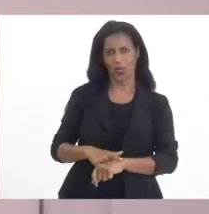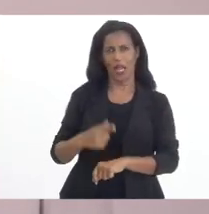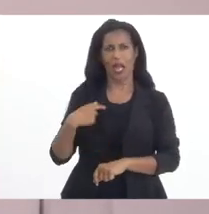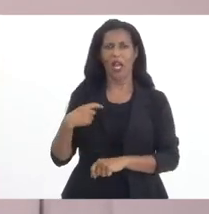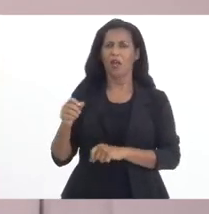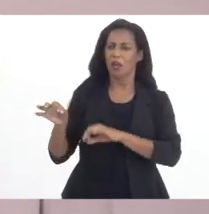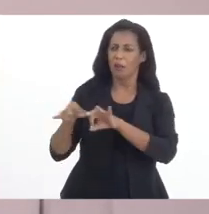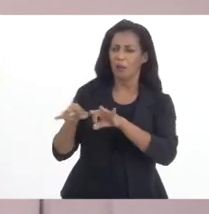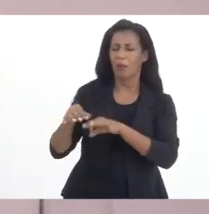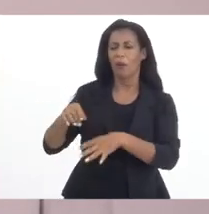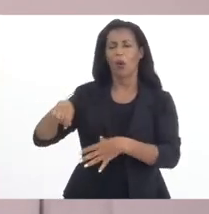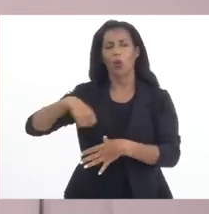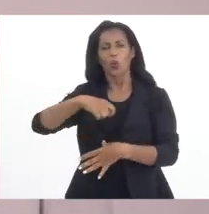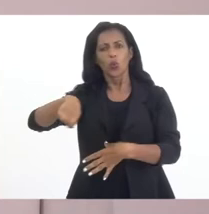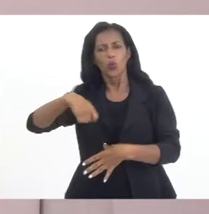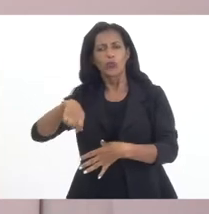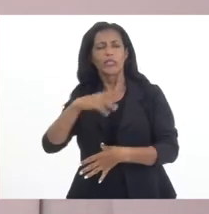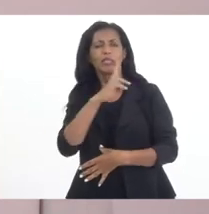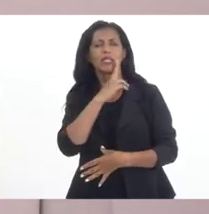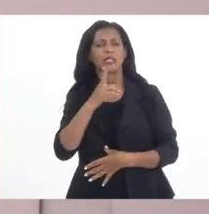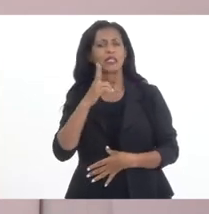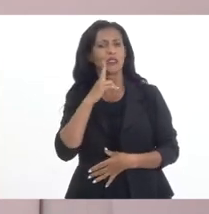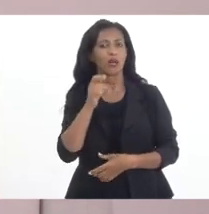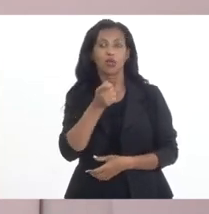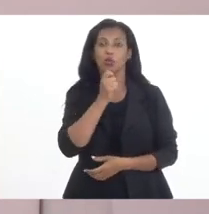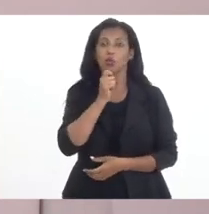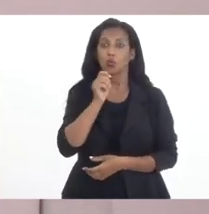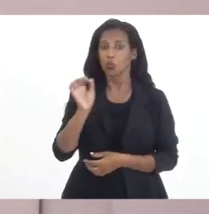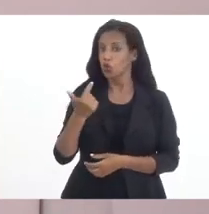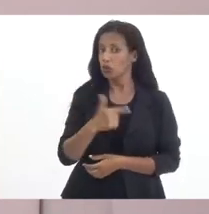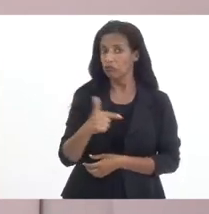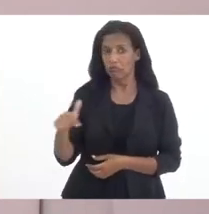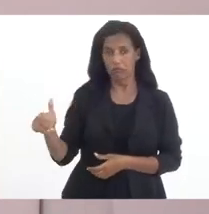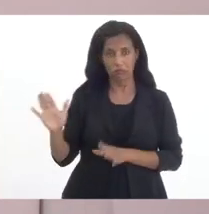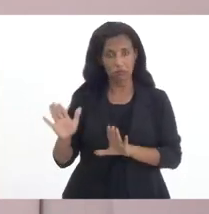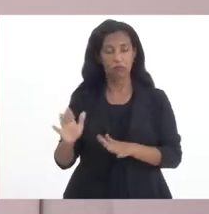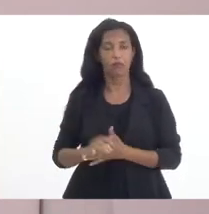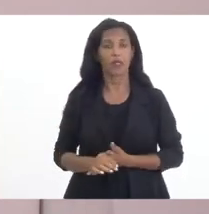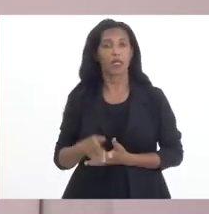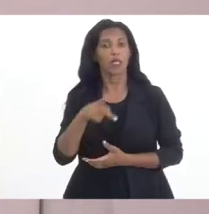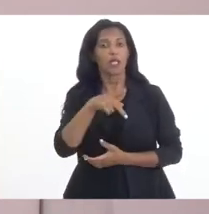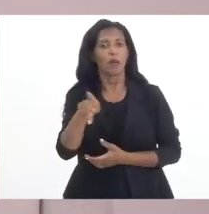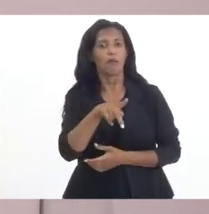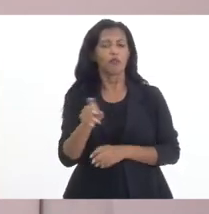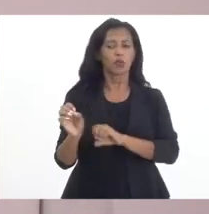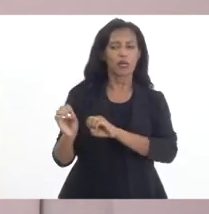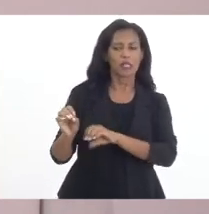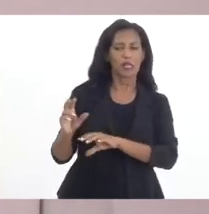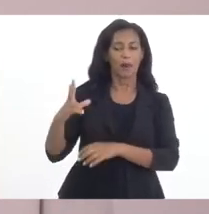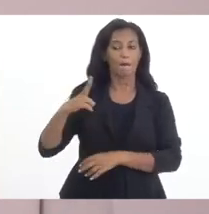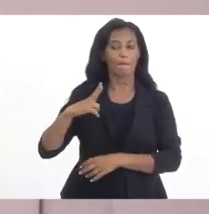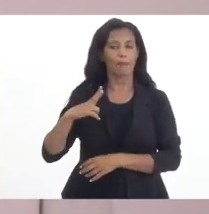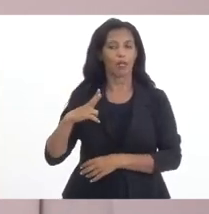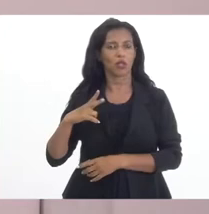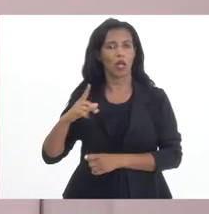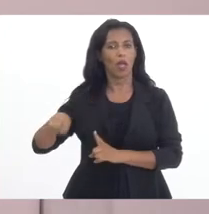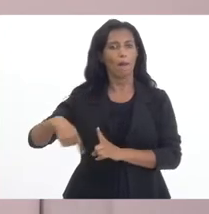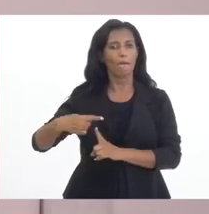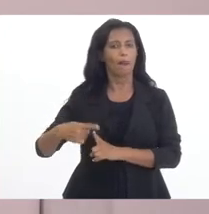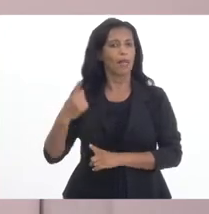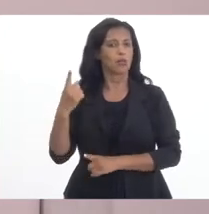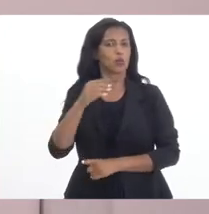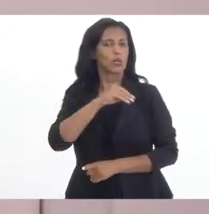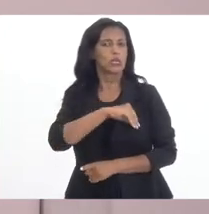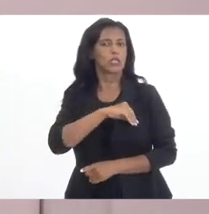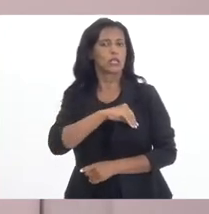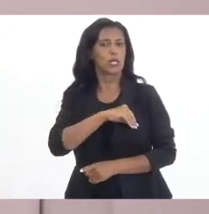cozinha e restaurante nas escolas públicas, que não havia ainda, e aí a professora dava uma aula particular, ganhava um segundo salário para